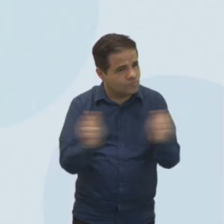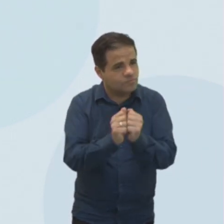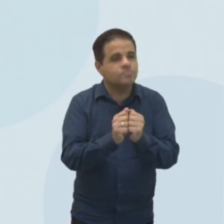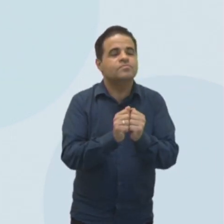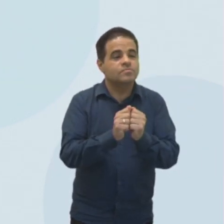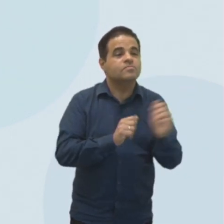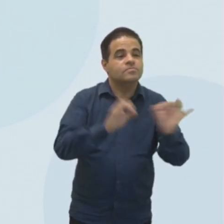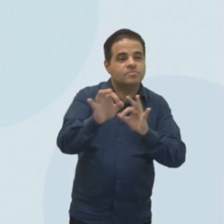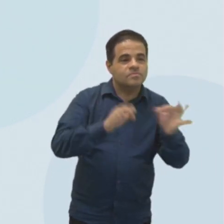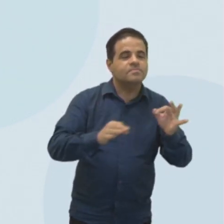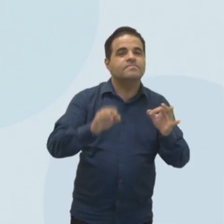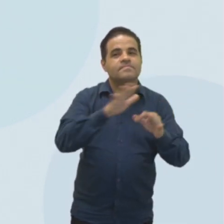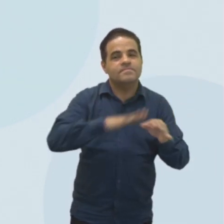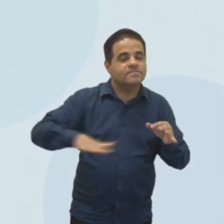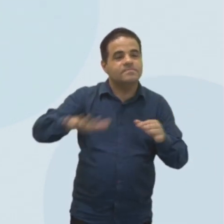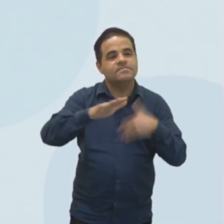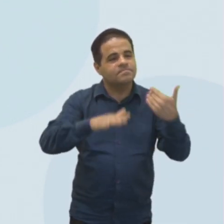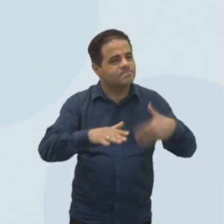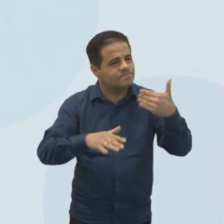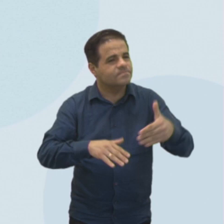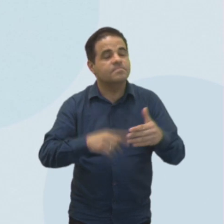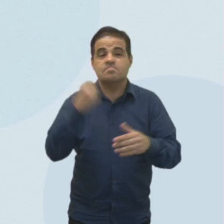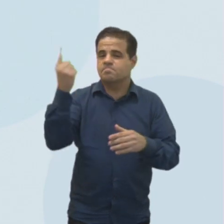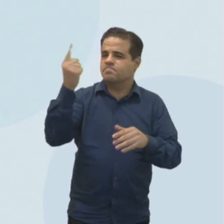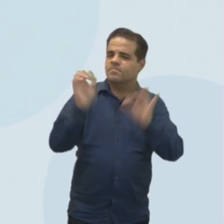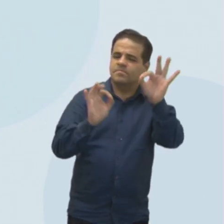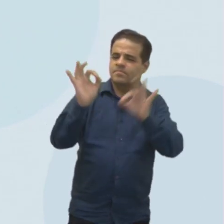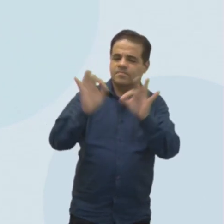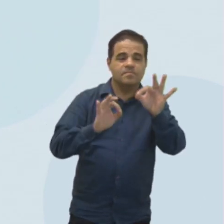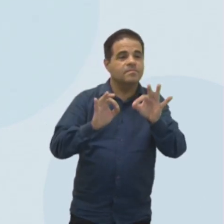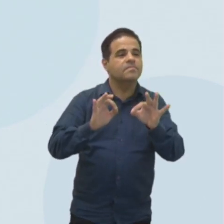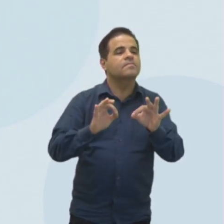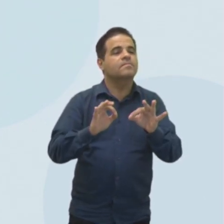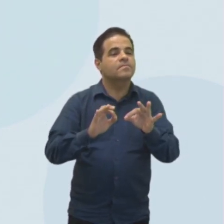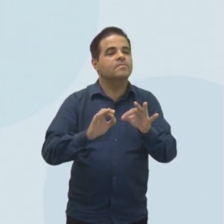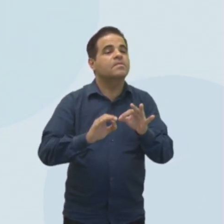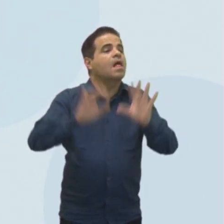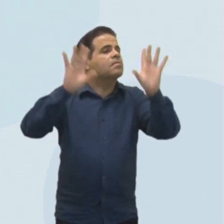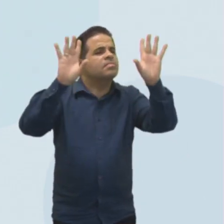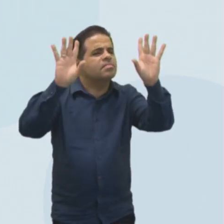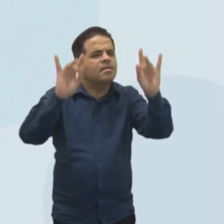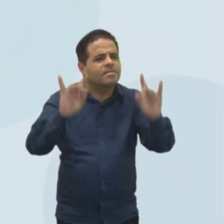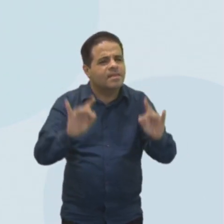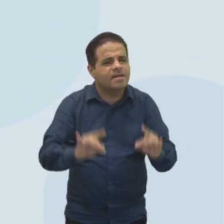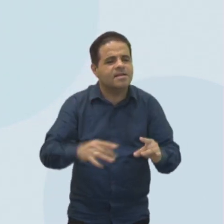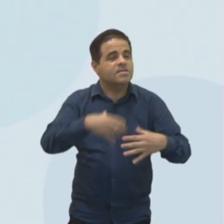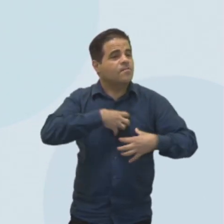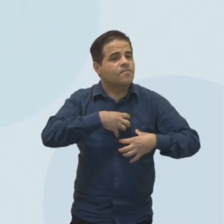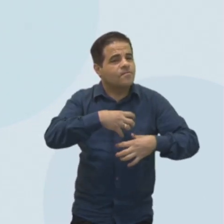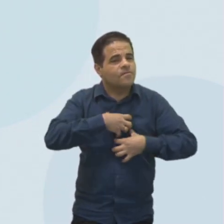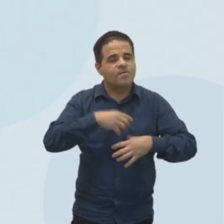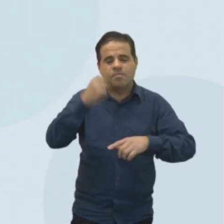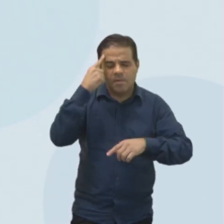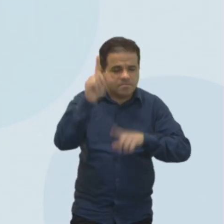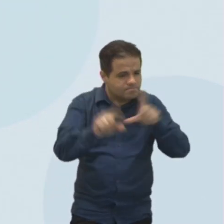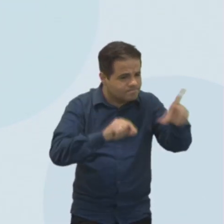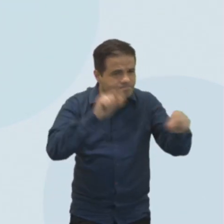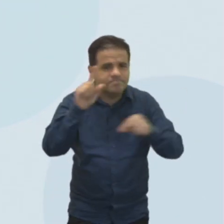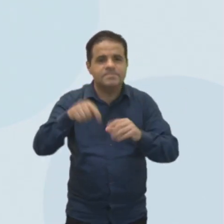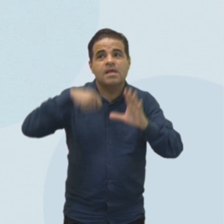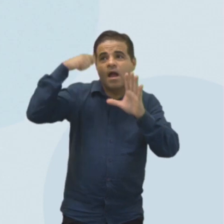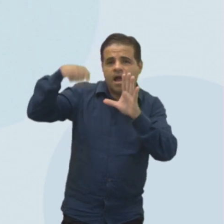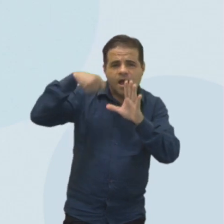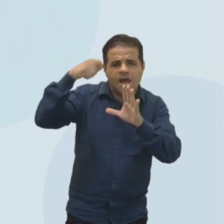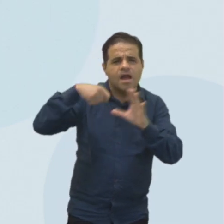plano médio, do primeiro plano, que é o close, e do plano detalhe. Então, as formas de direcionamento da câmera,